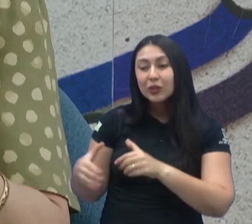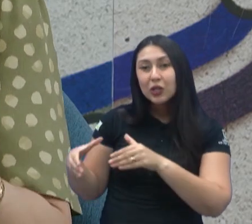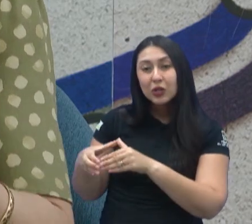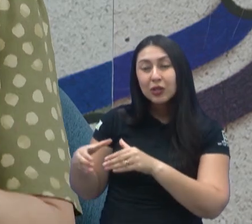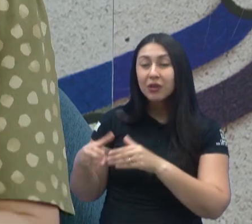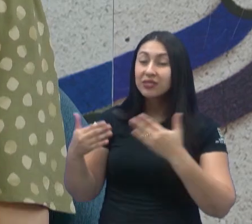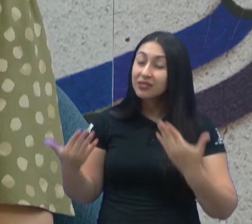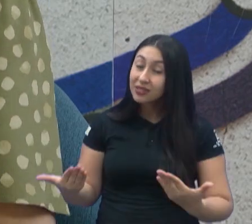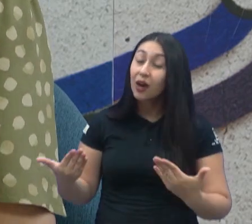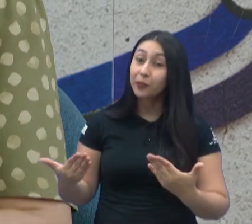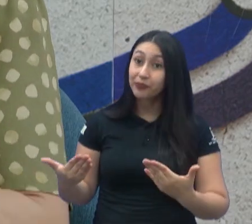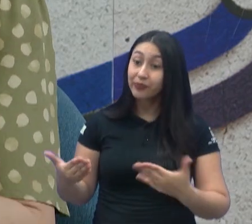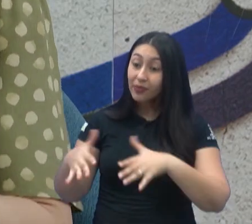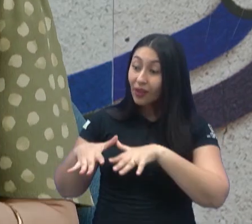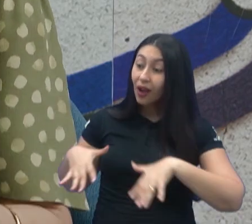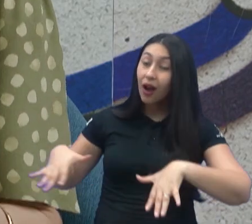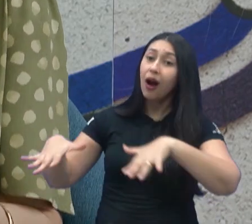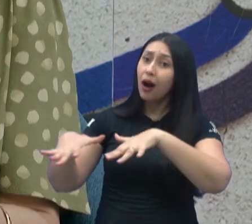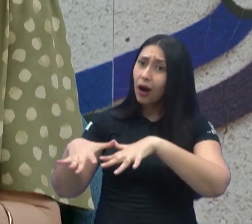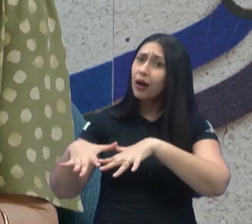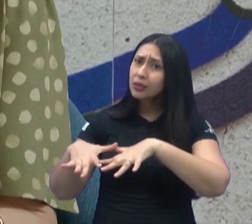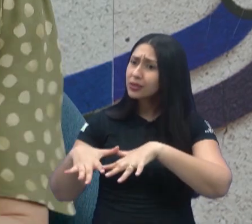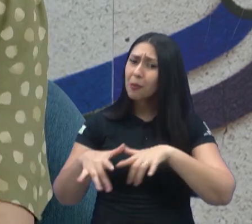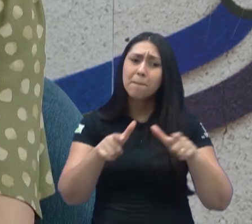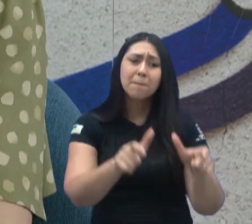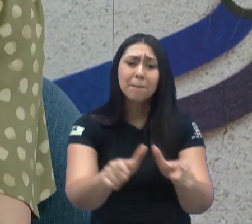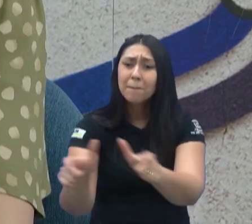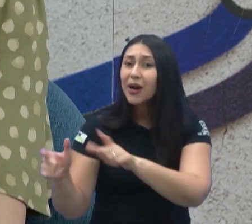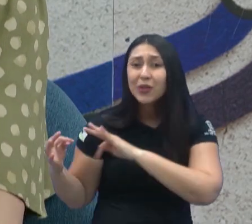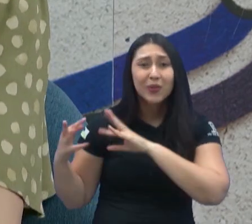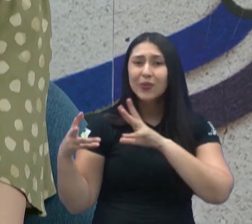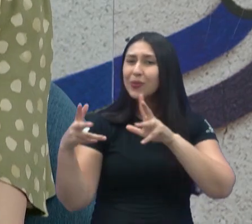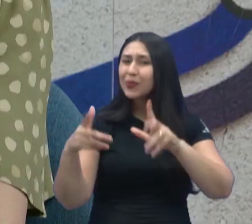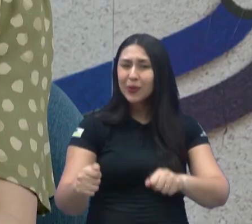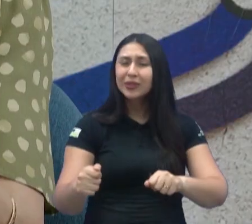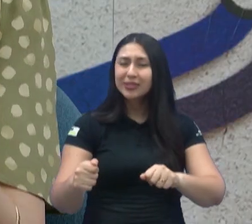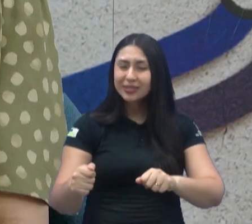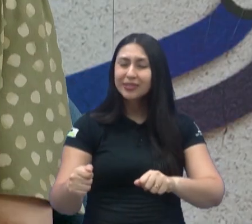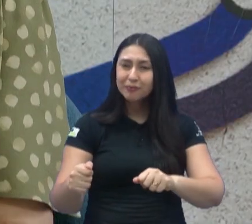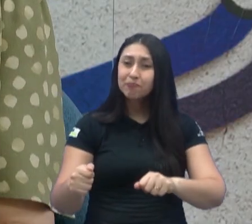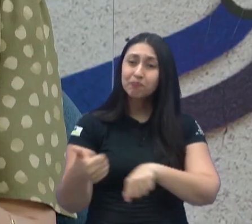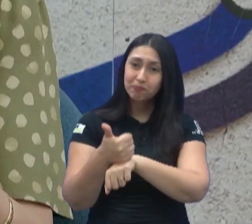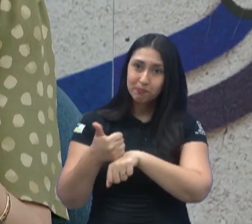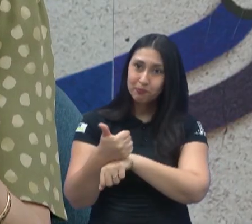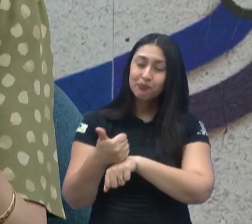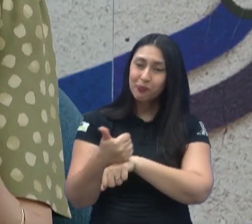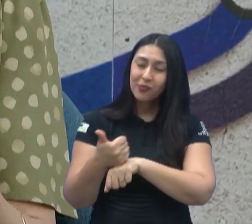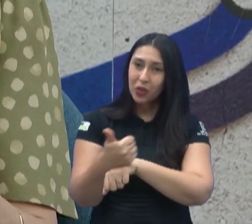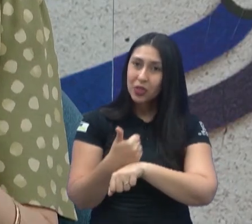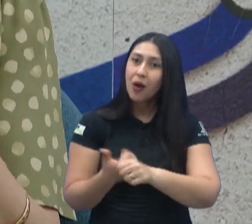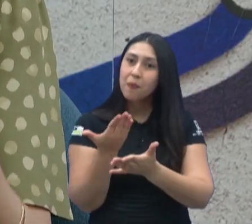são áreas, em todas as áreas profissionais, né, da vida, o profissional da gerontologia